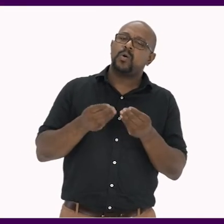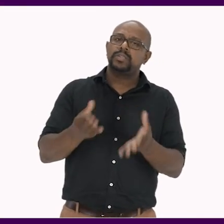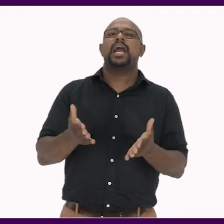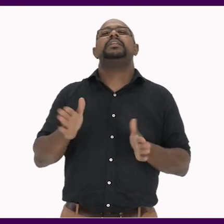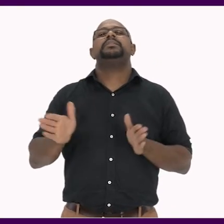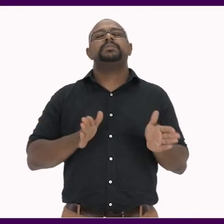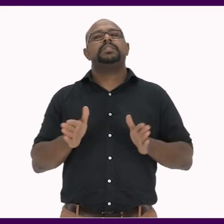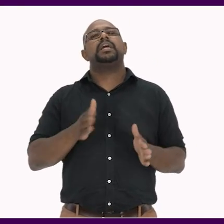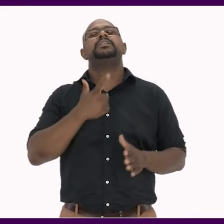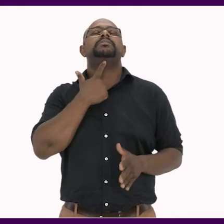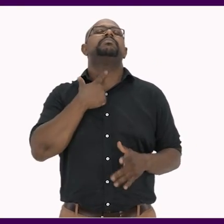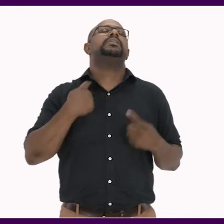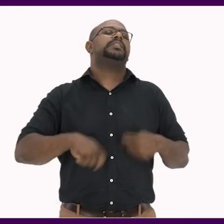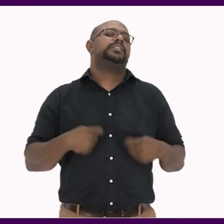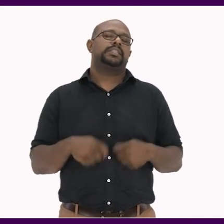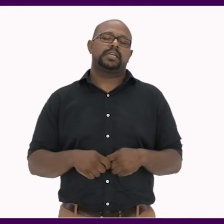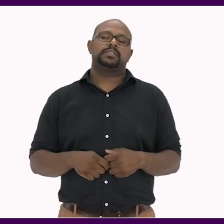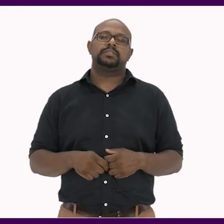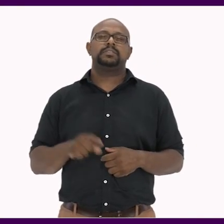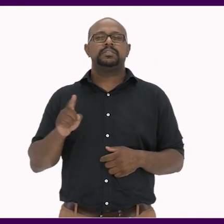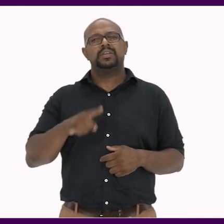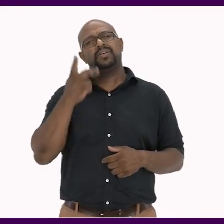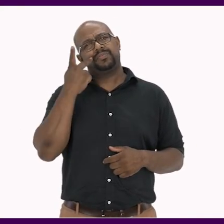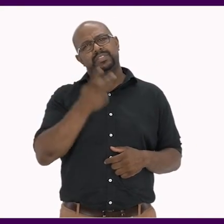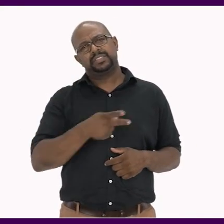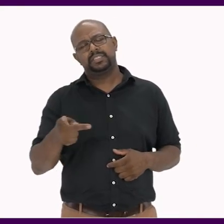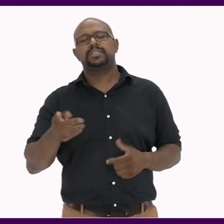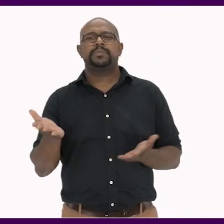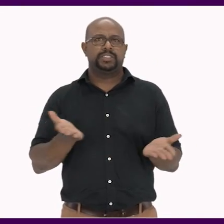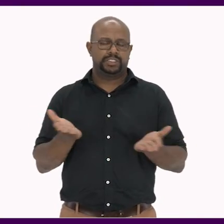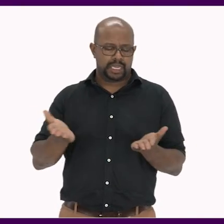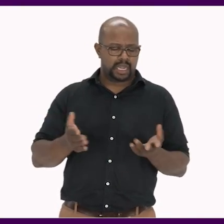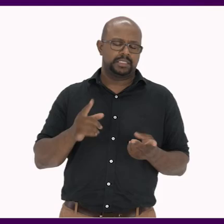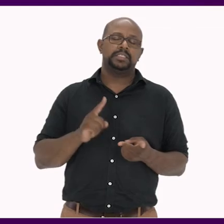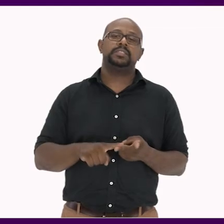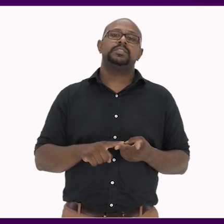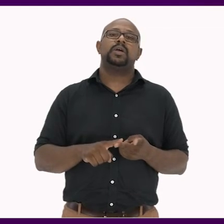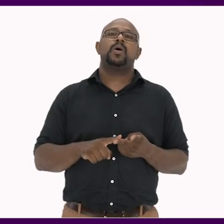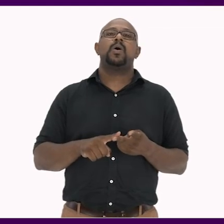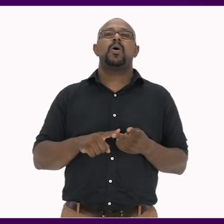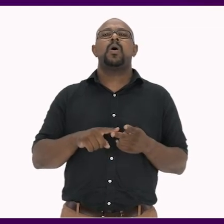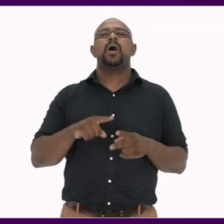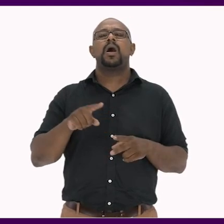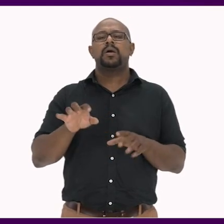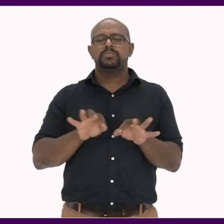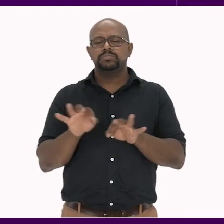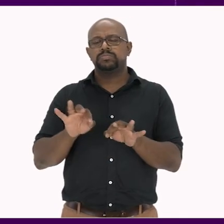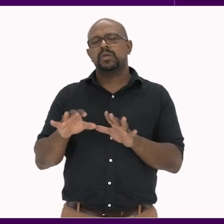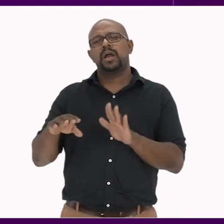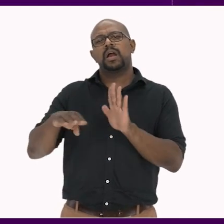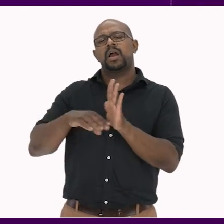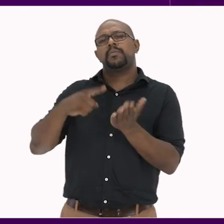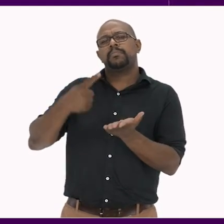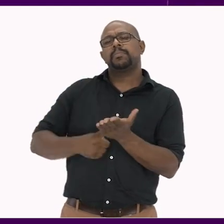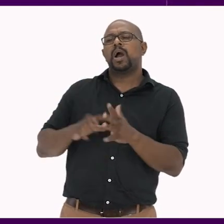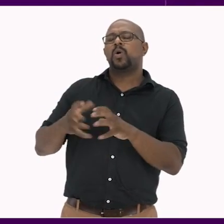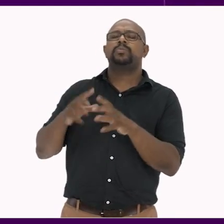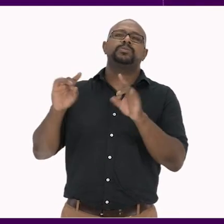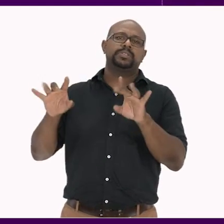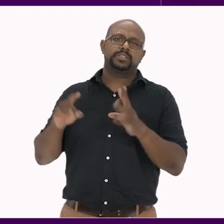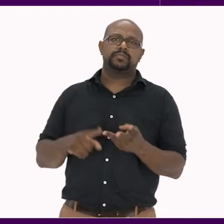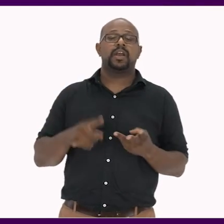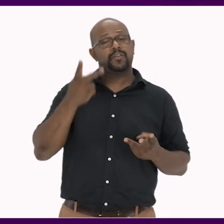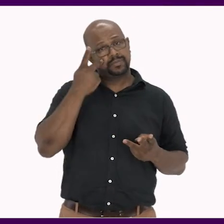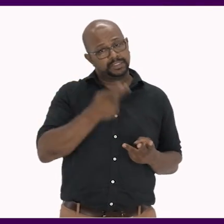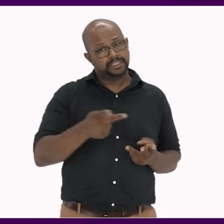ou dar a acessibilidade desejada. São visitas mediadas, são programas para grupos específicos,